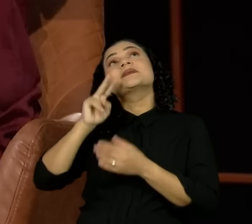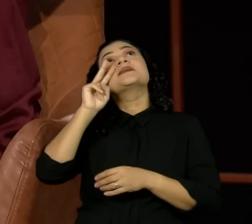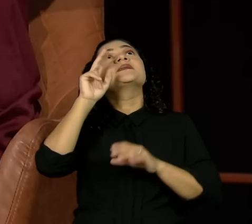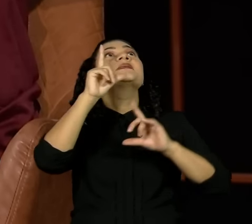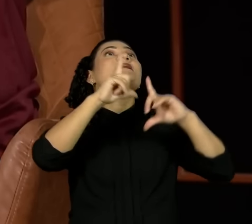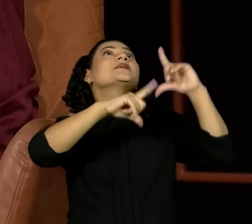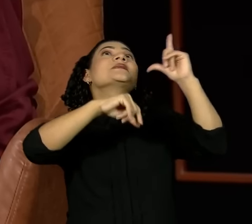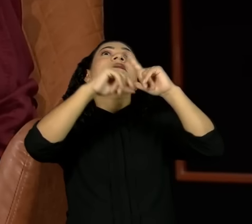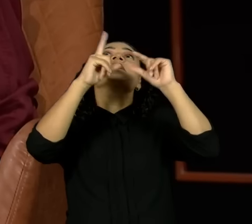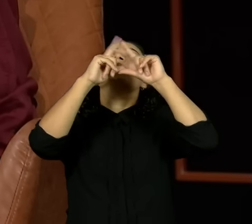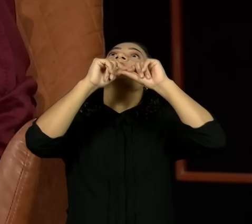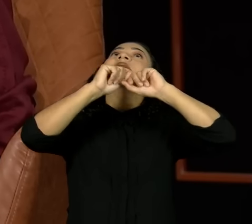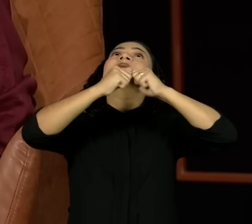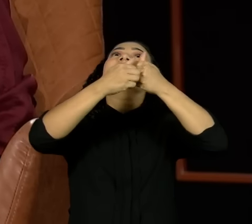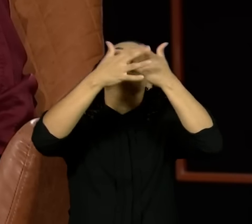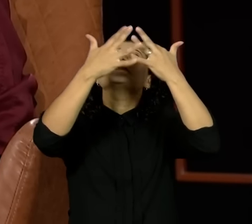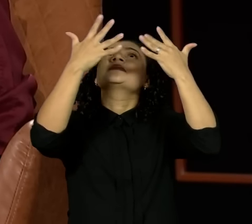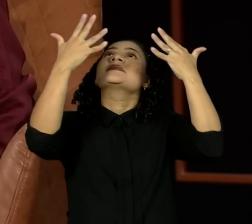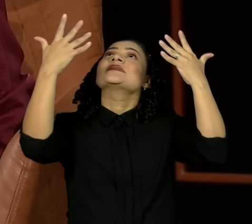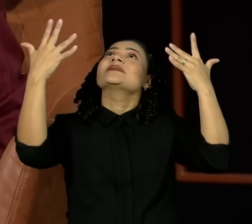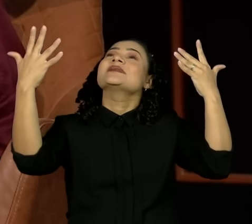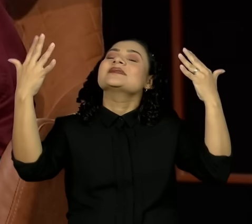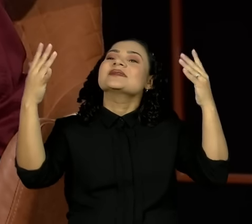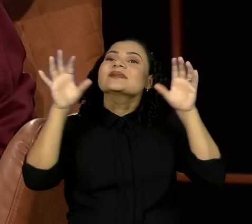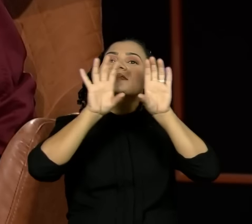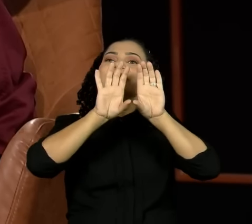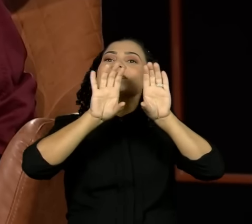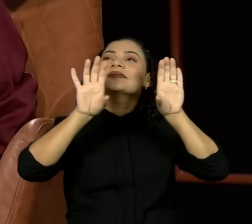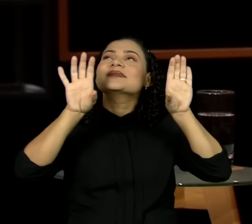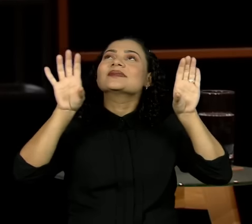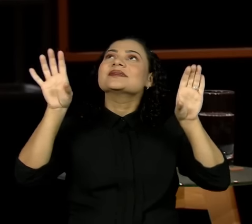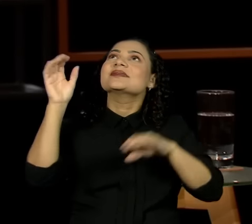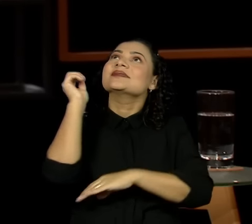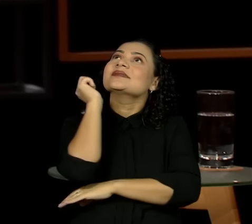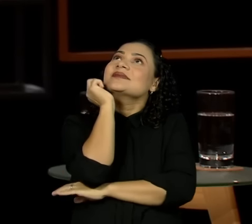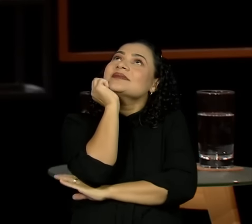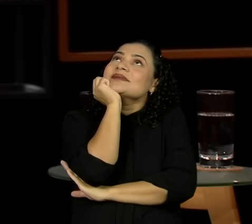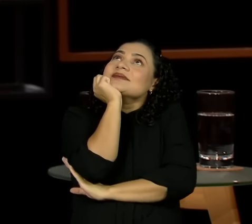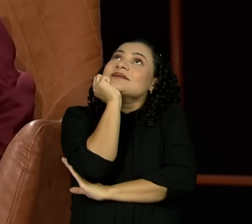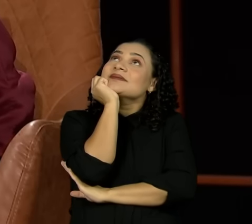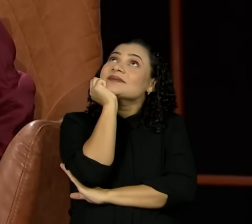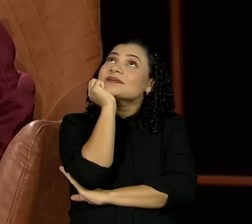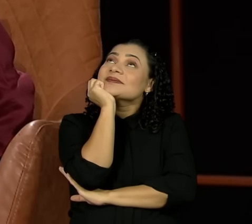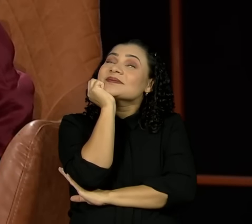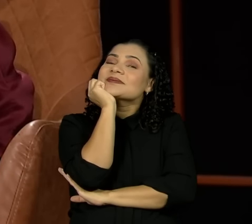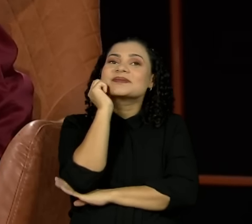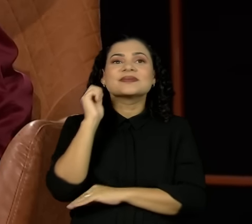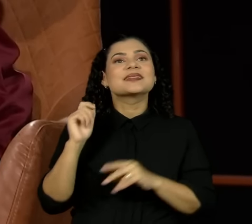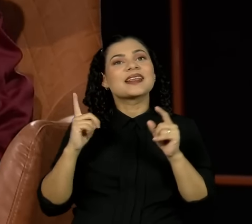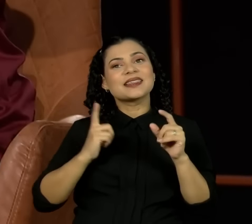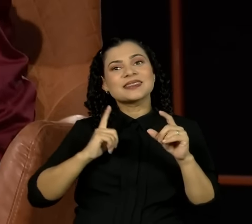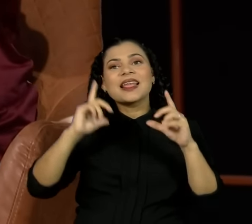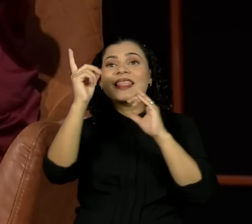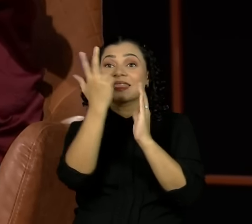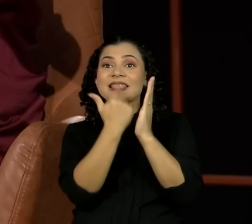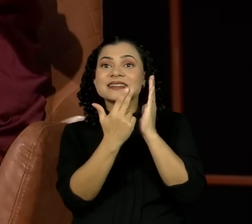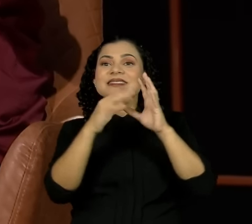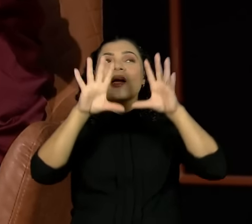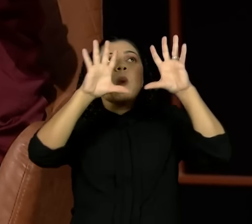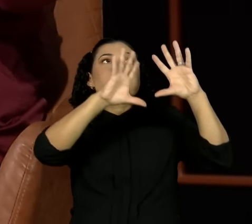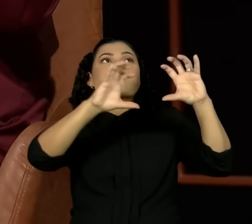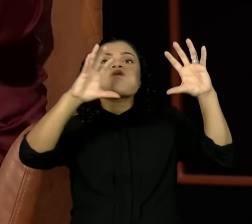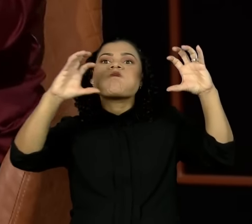as nuvens e vendo as formas das nuvens. Quem não fez isso? Que parece um cachorrinho e tal, né? E aí ela